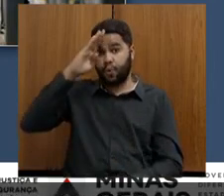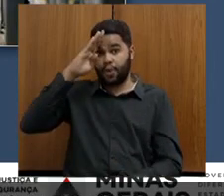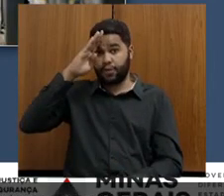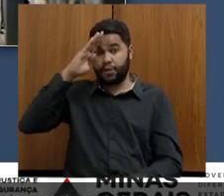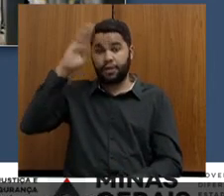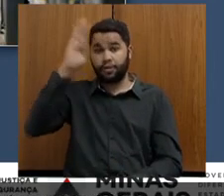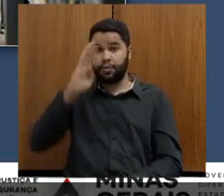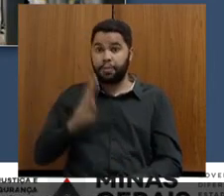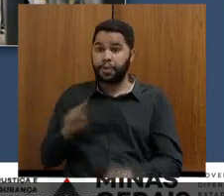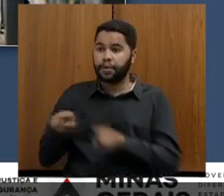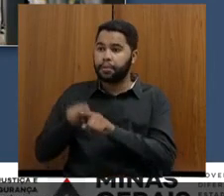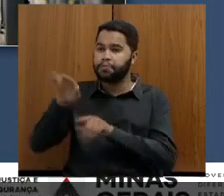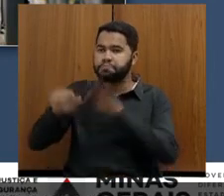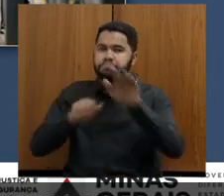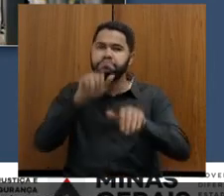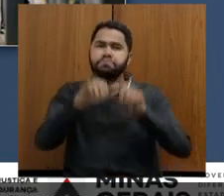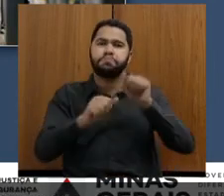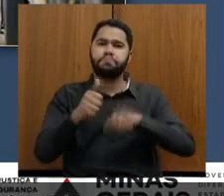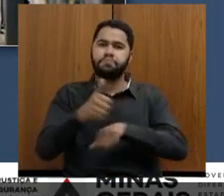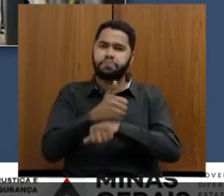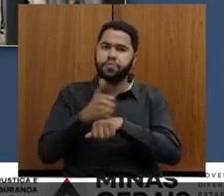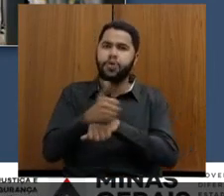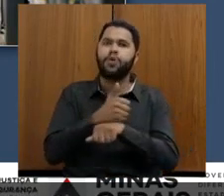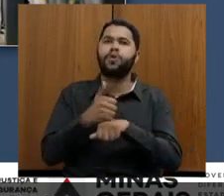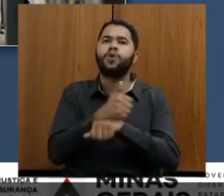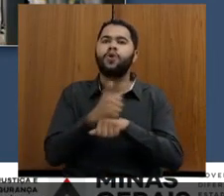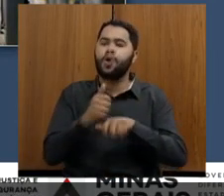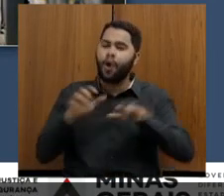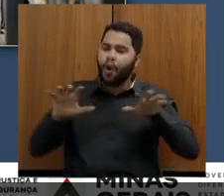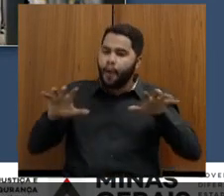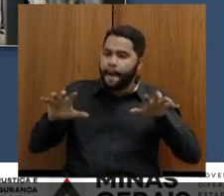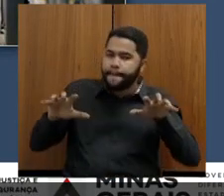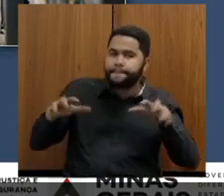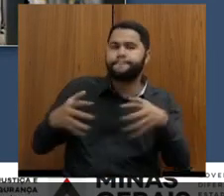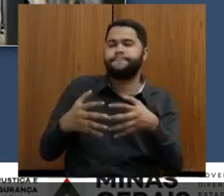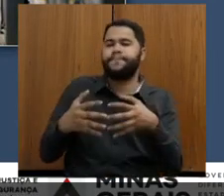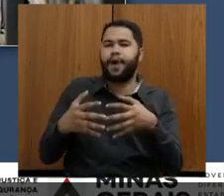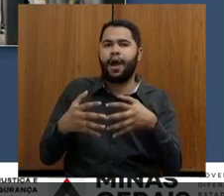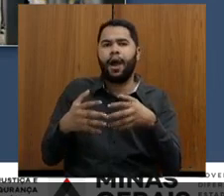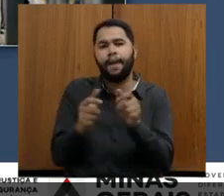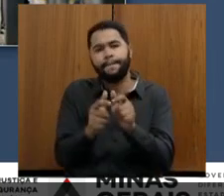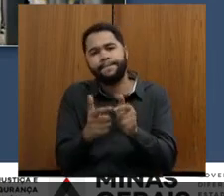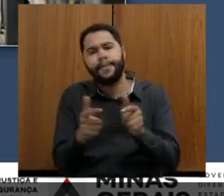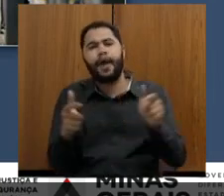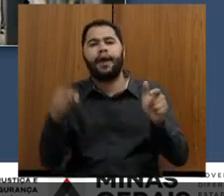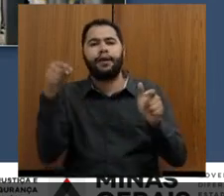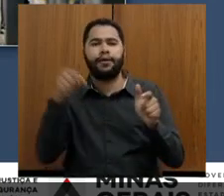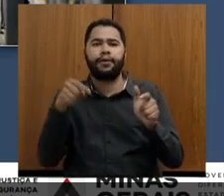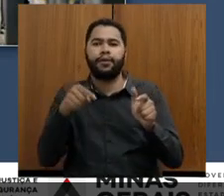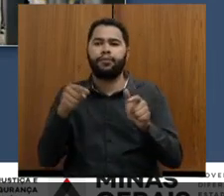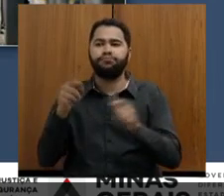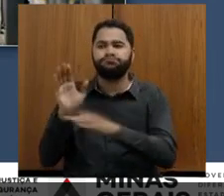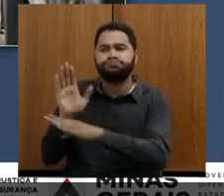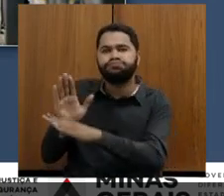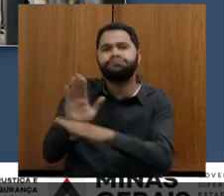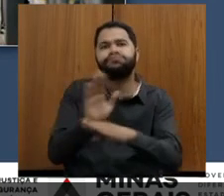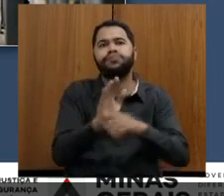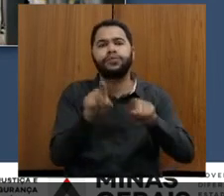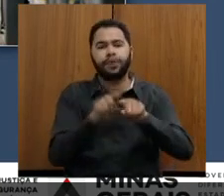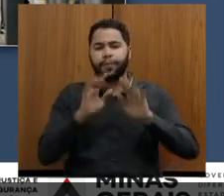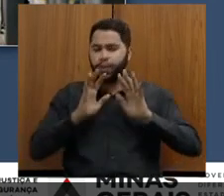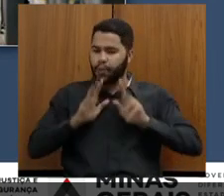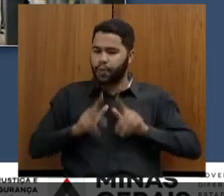conjunta de profissionais e dessa forma nós formamos multiplicadores para haver uma